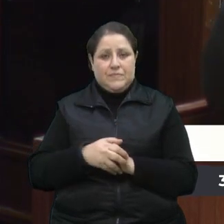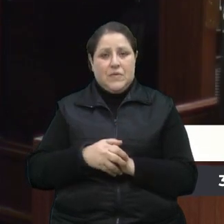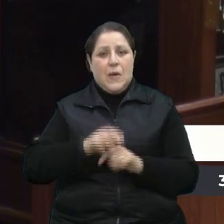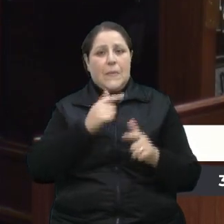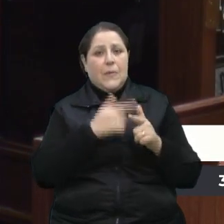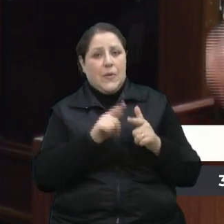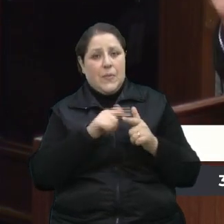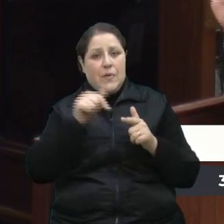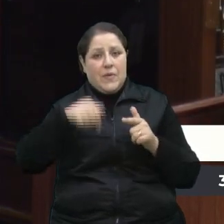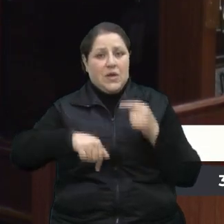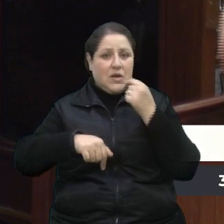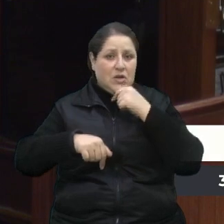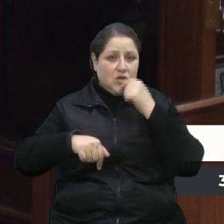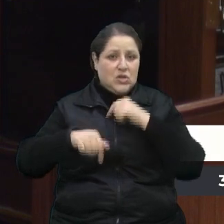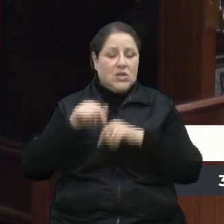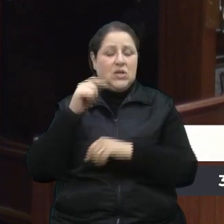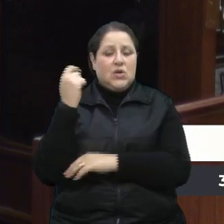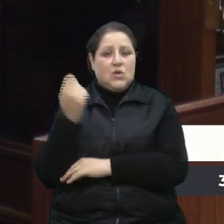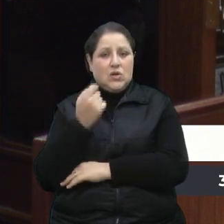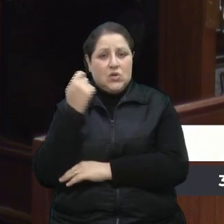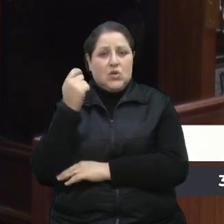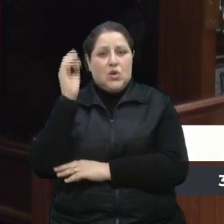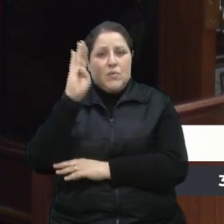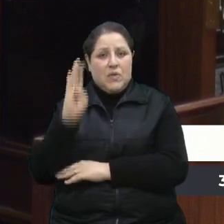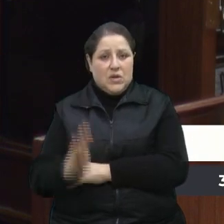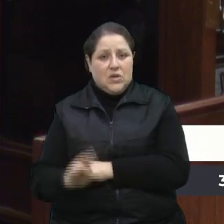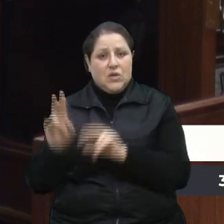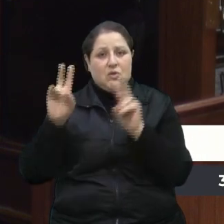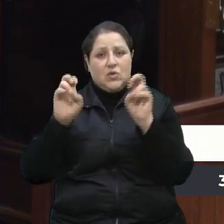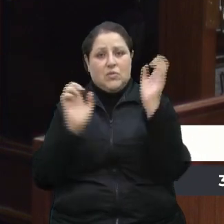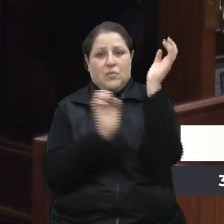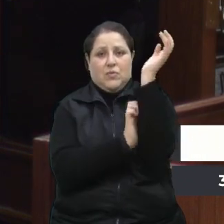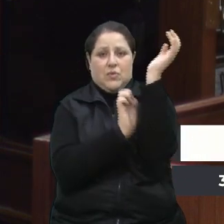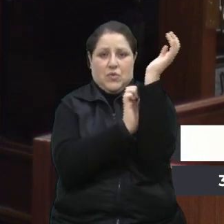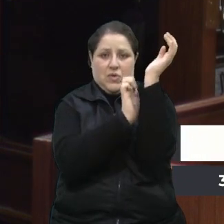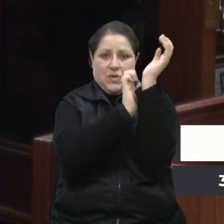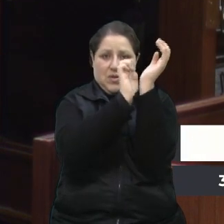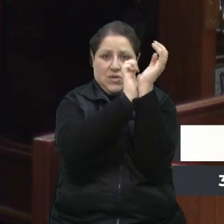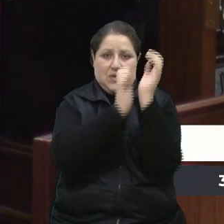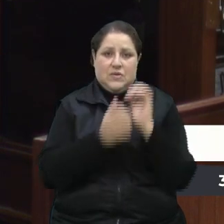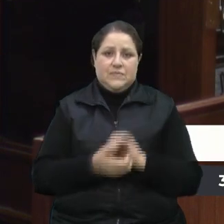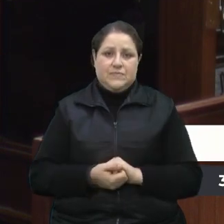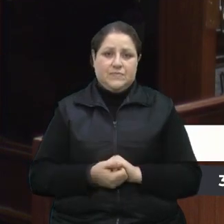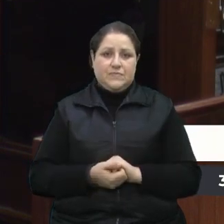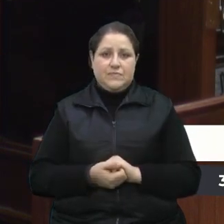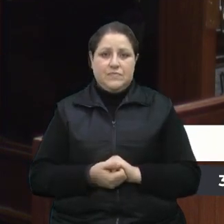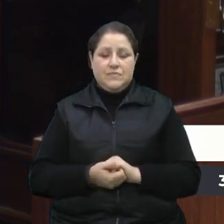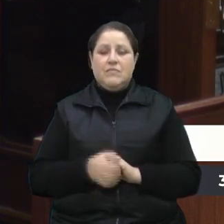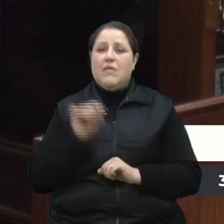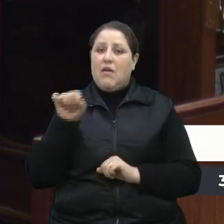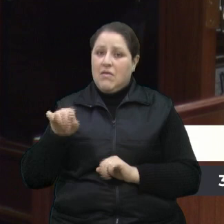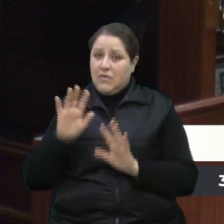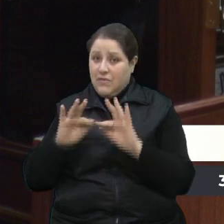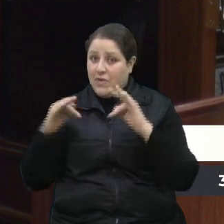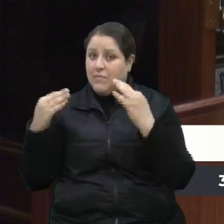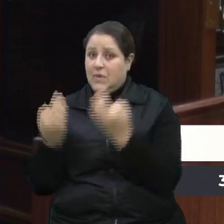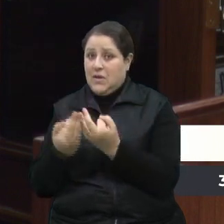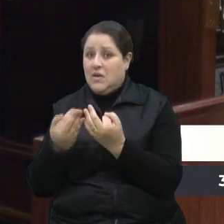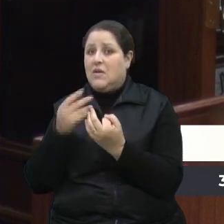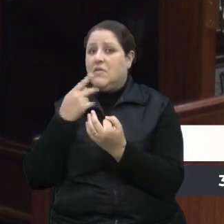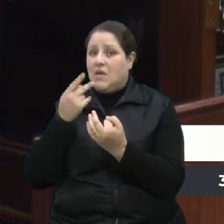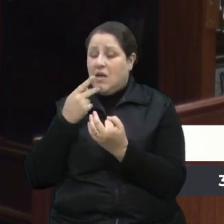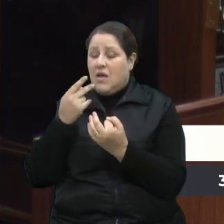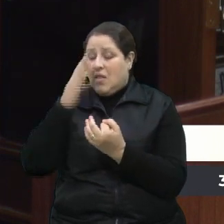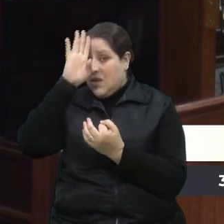nosso município do nosso estado e país quando se trata de burocracia essa família cedeu imóvel